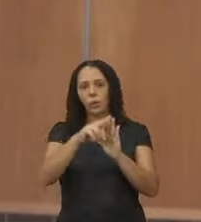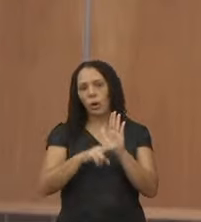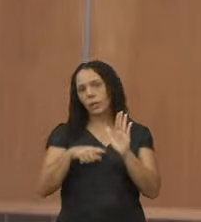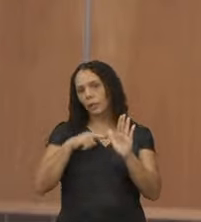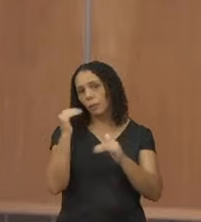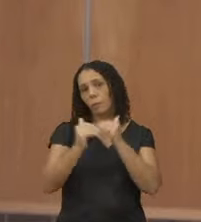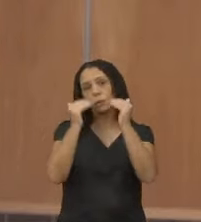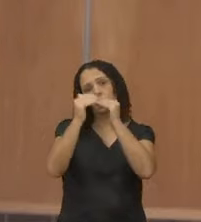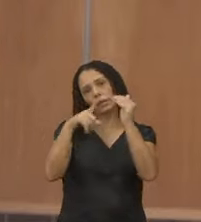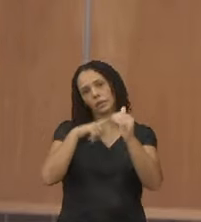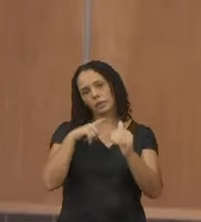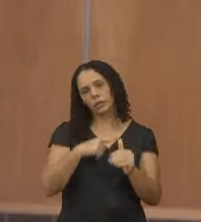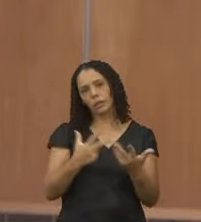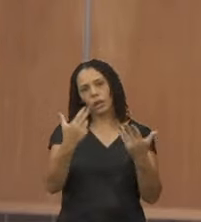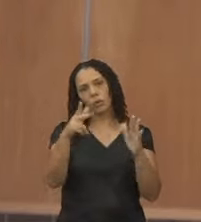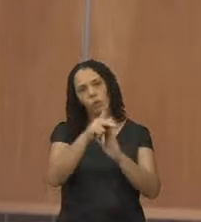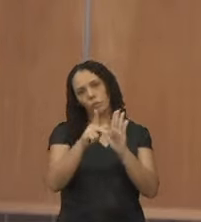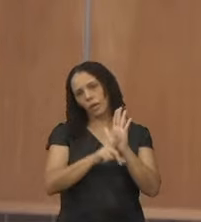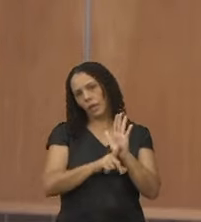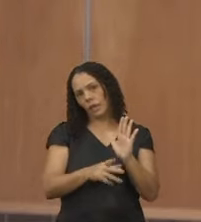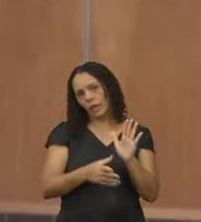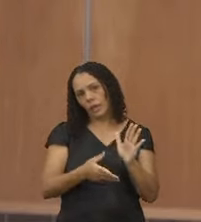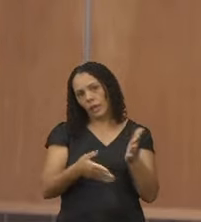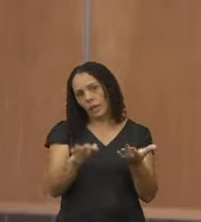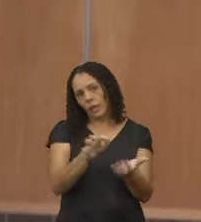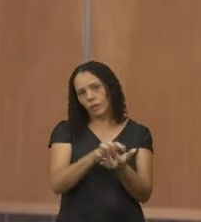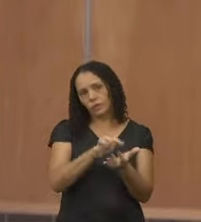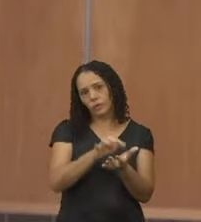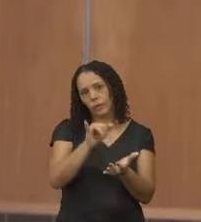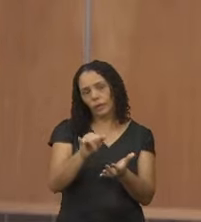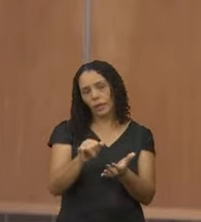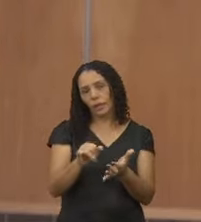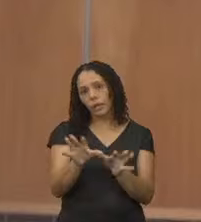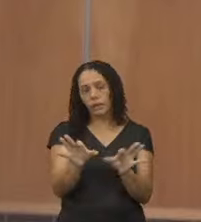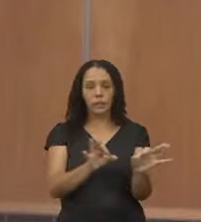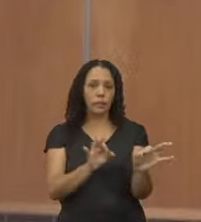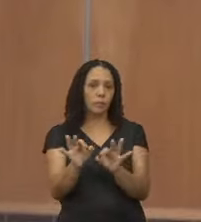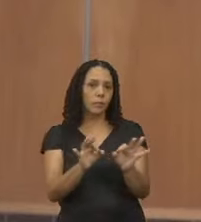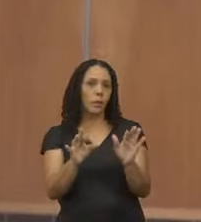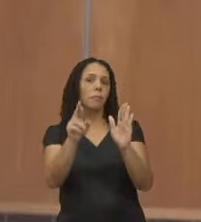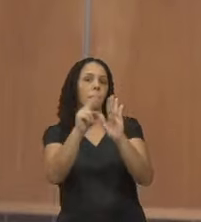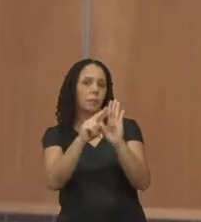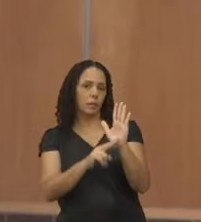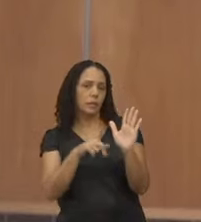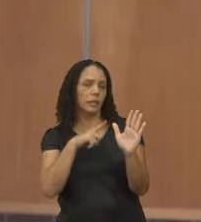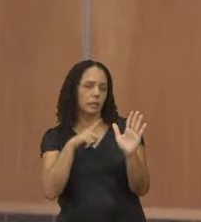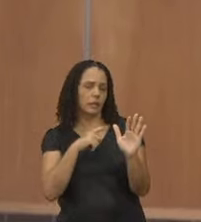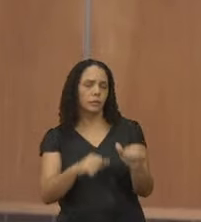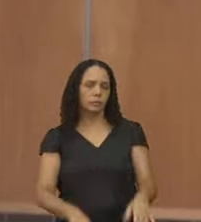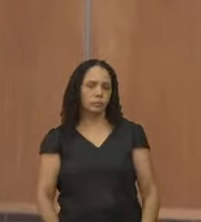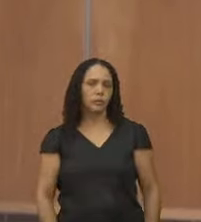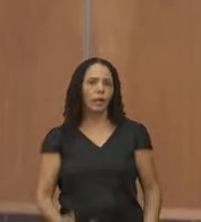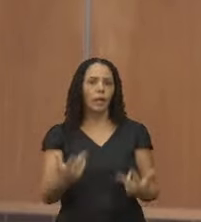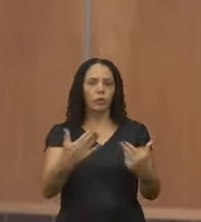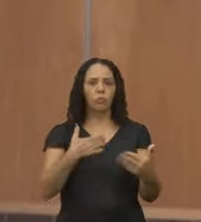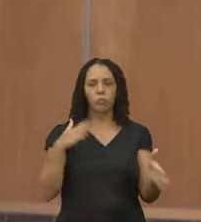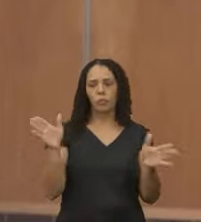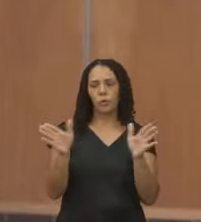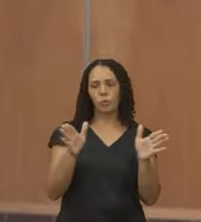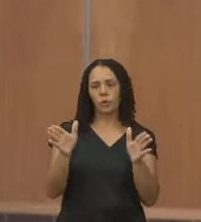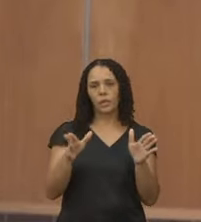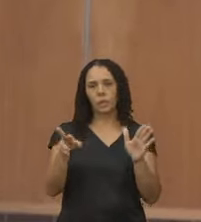progresso. É o que diz esse PL, que é colocar ordem em Jacareí. Diz muito ao meu mandato também. Onde tem ordem, tem progresso. Vivo batendo nessa tecla aqui, todos